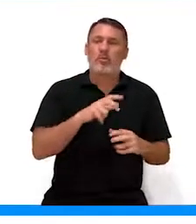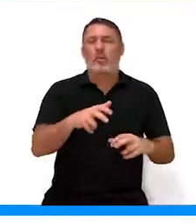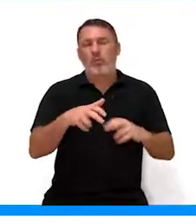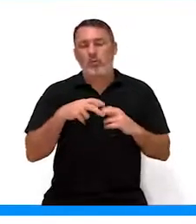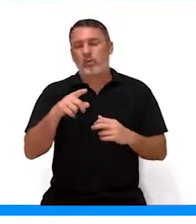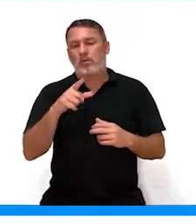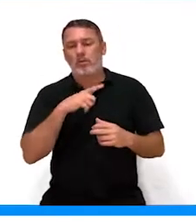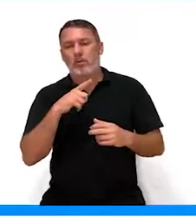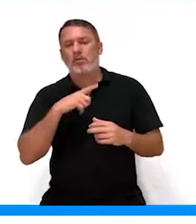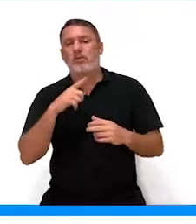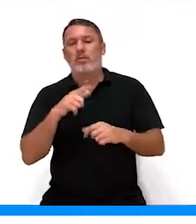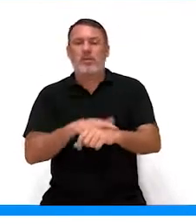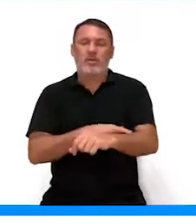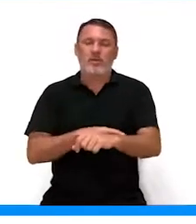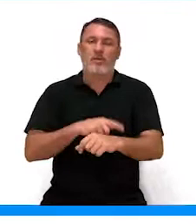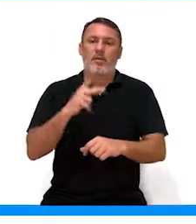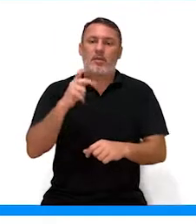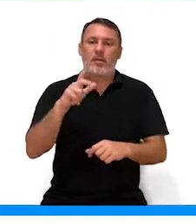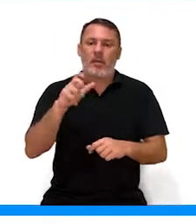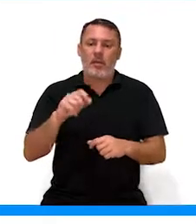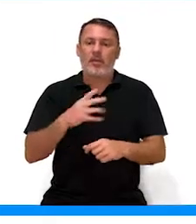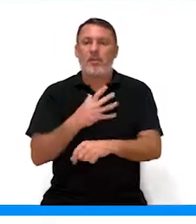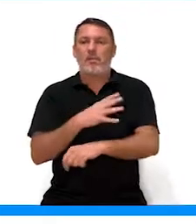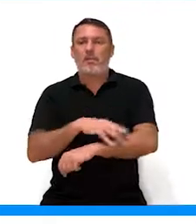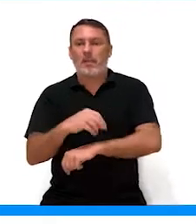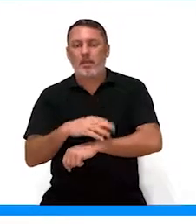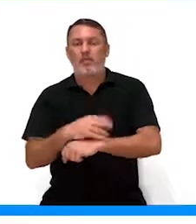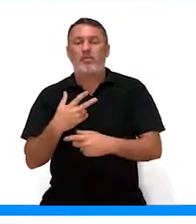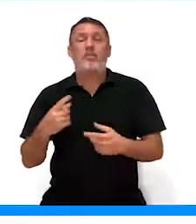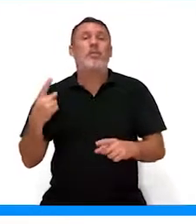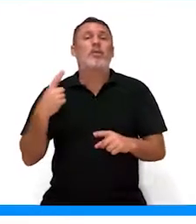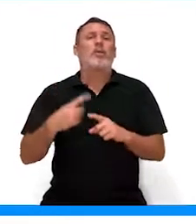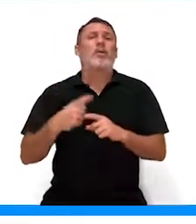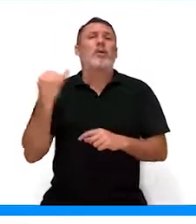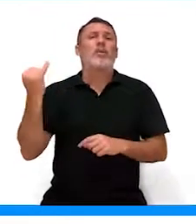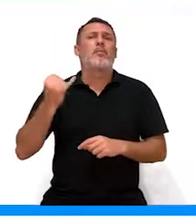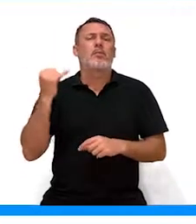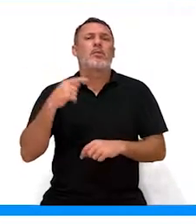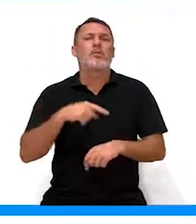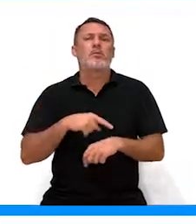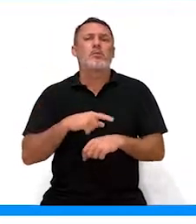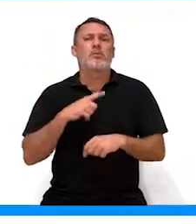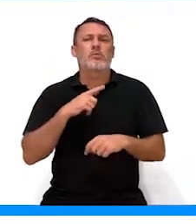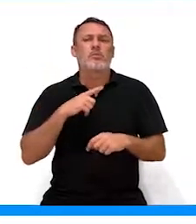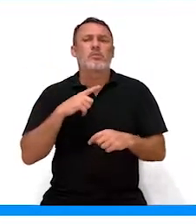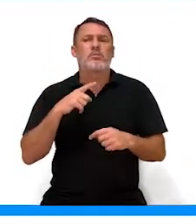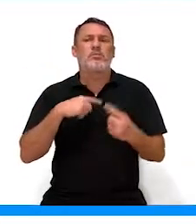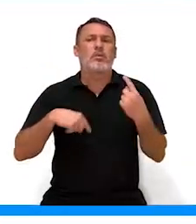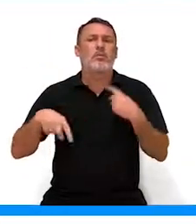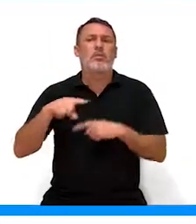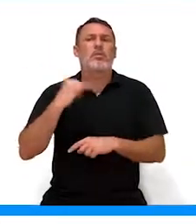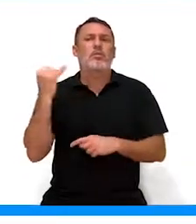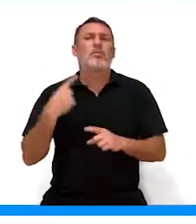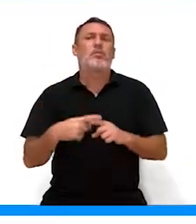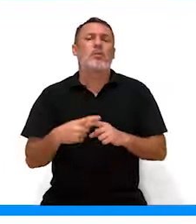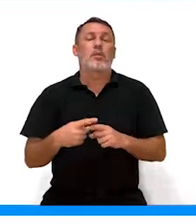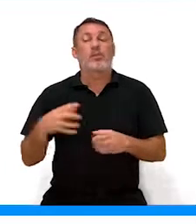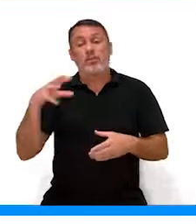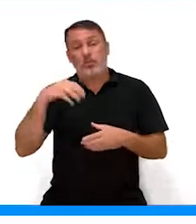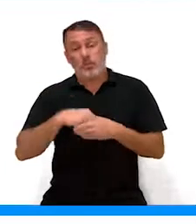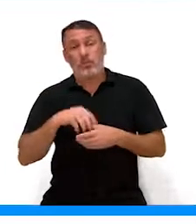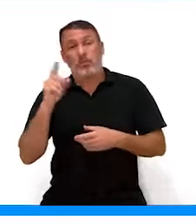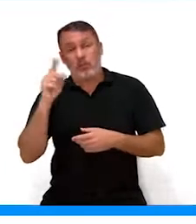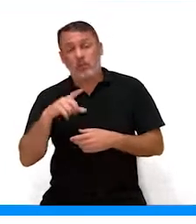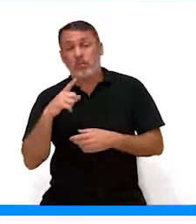conversão da tirosina, tá? Então, ela que vai dar cor à pele e aos pelos. Por que ela é uma proteína tão importante? Por que a melanina é uma proteína